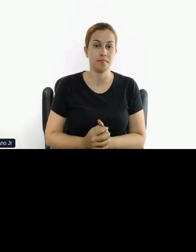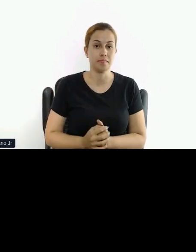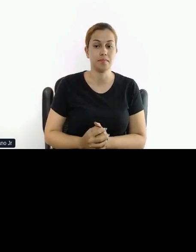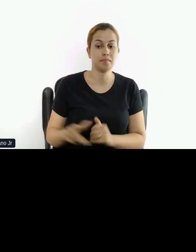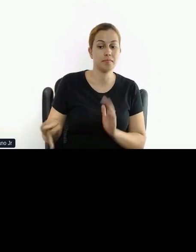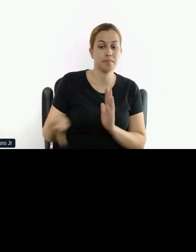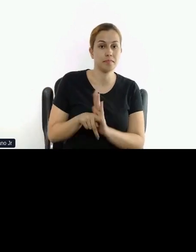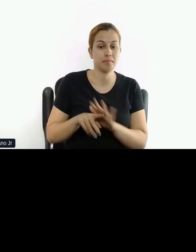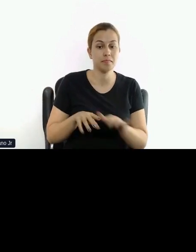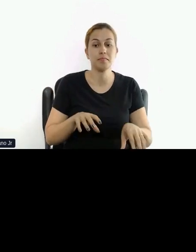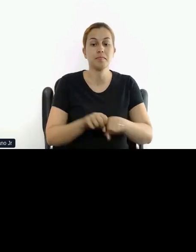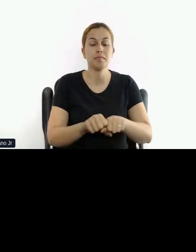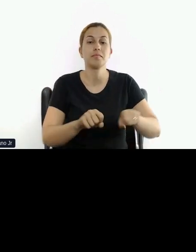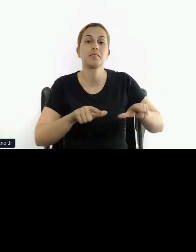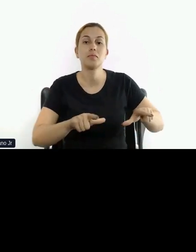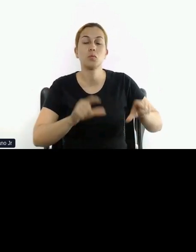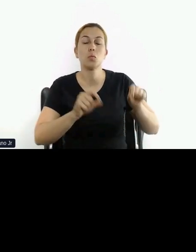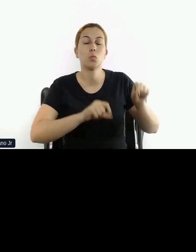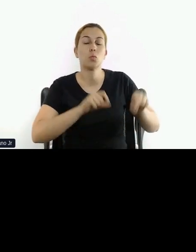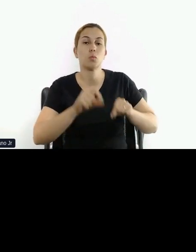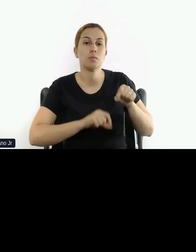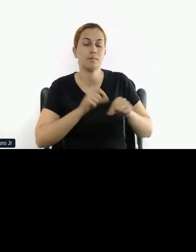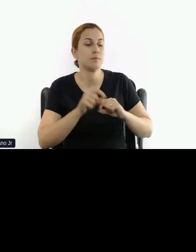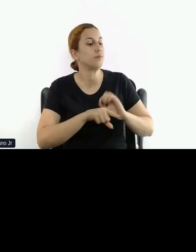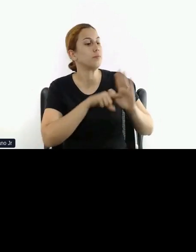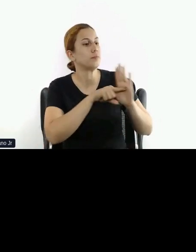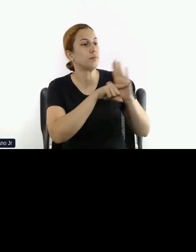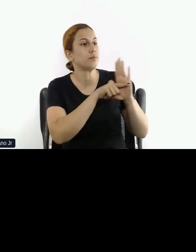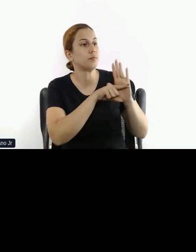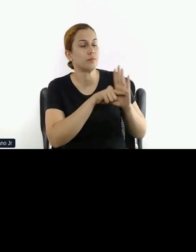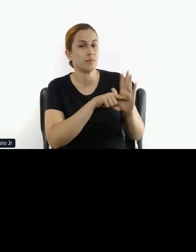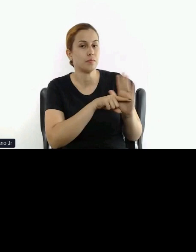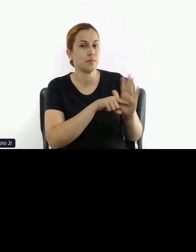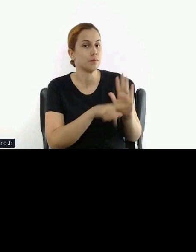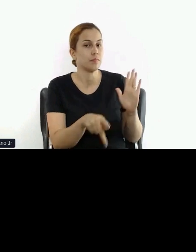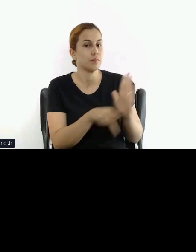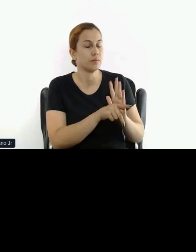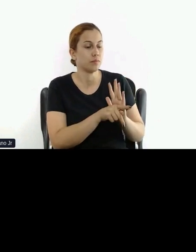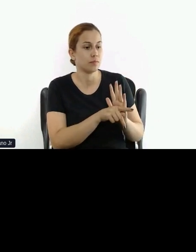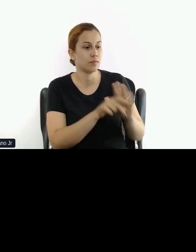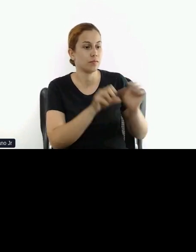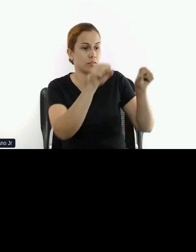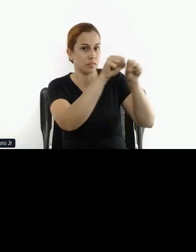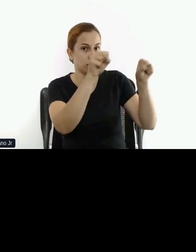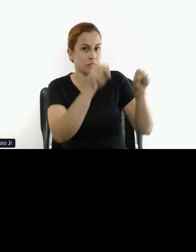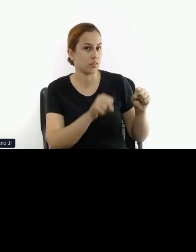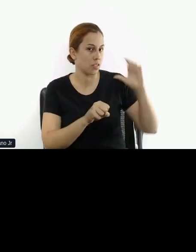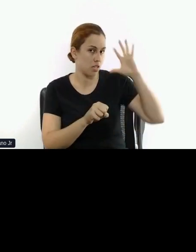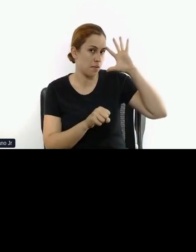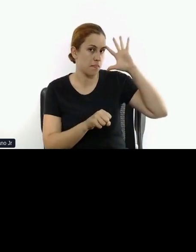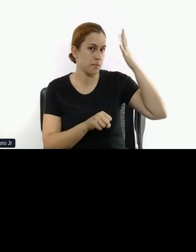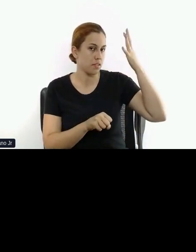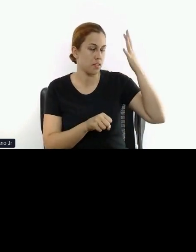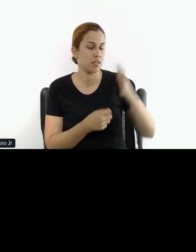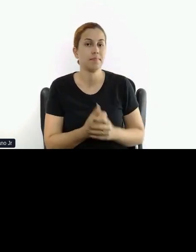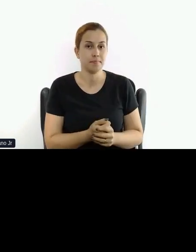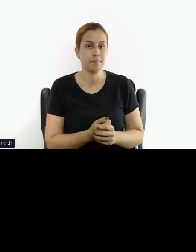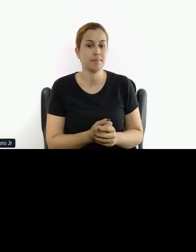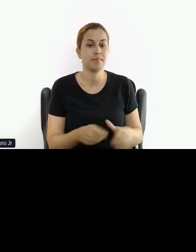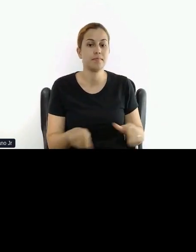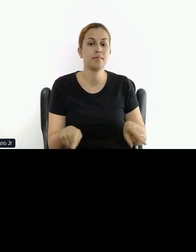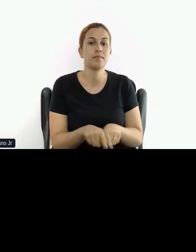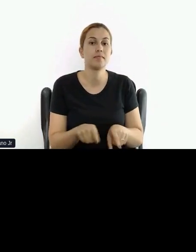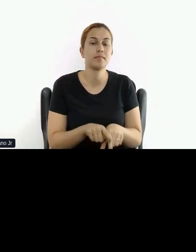formação é em análise de desenvolvimento de sistema. Eu também tenho pós-graduação em engenharia